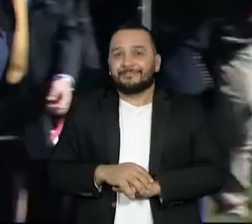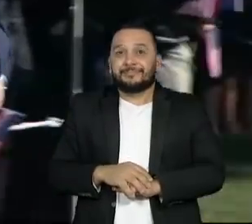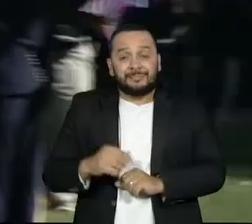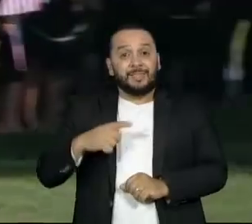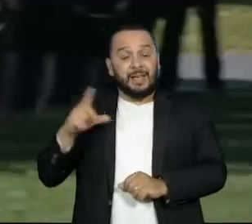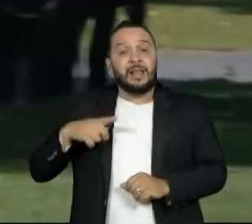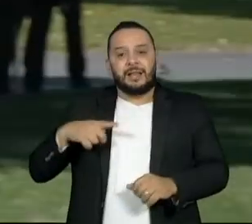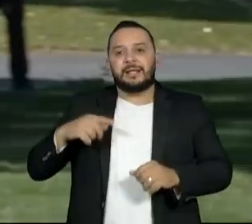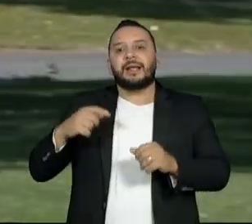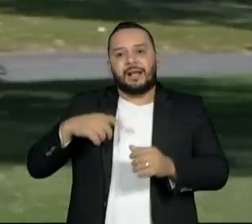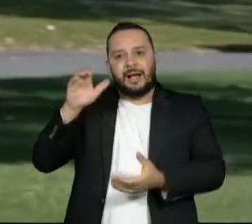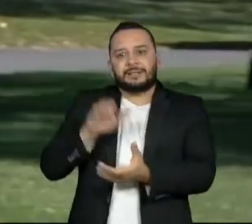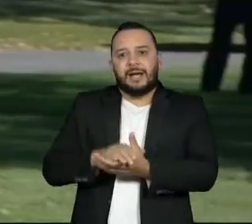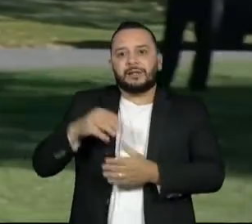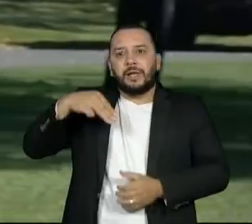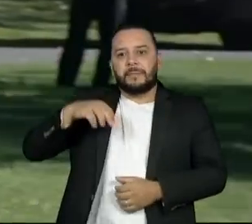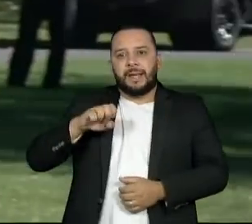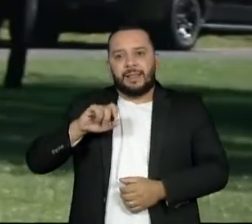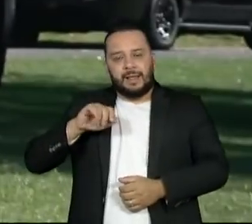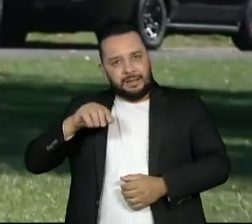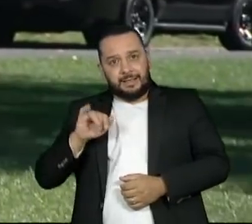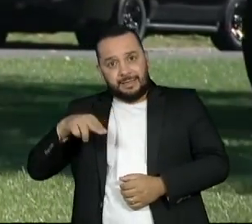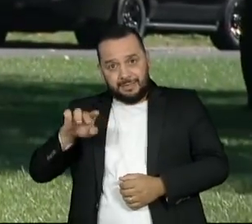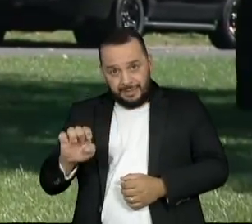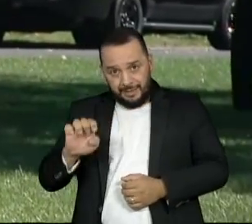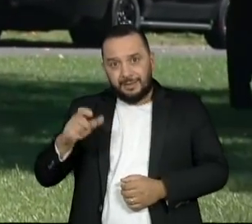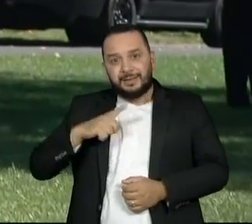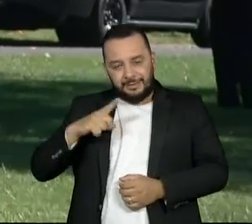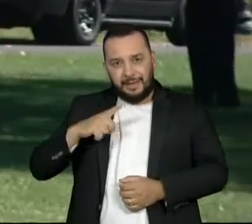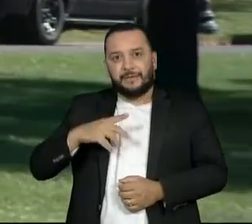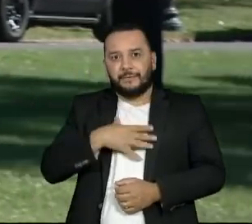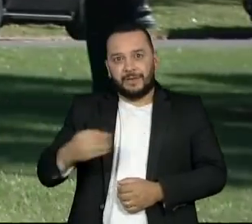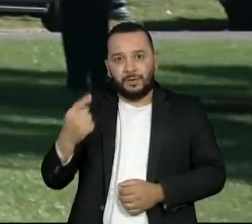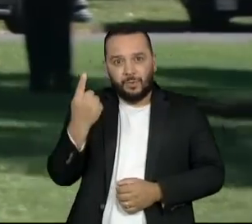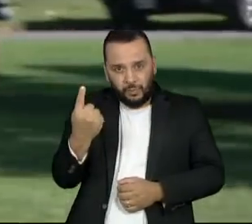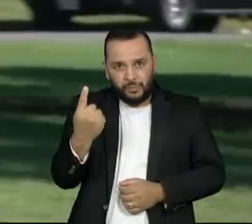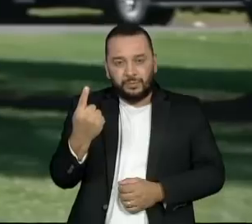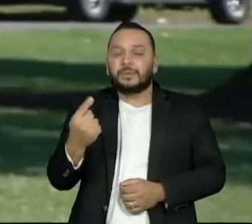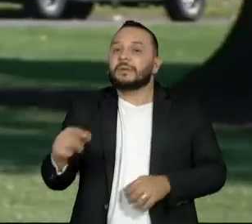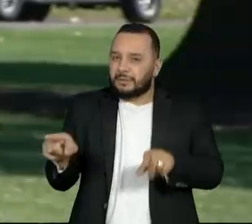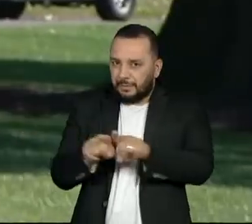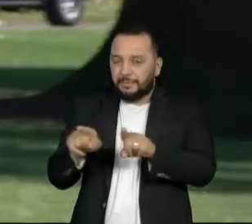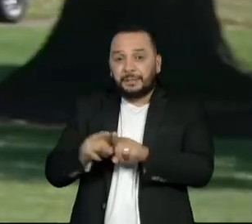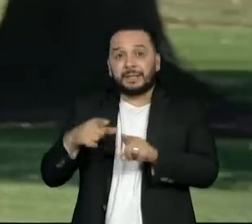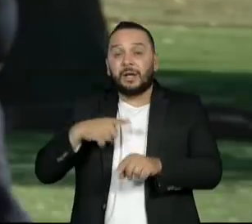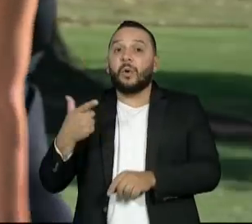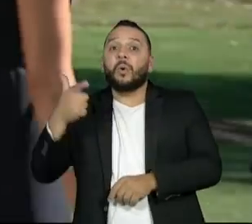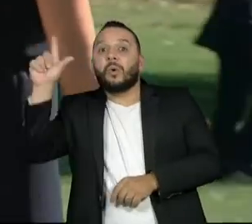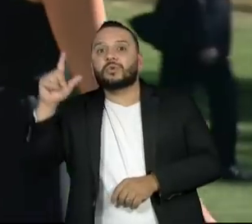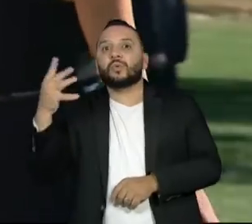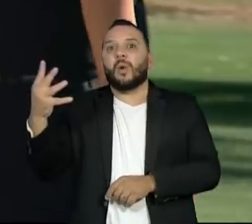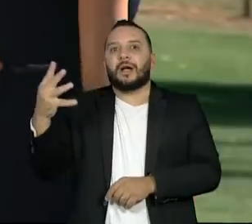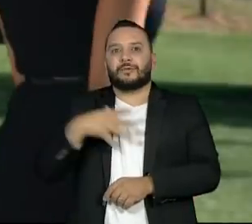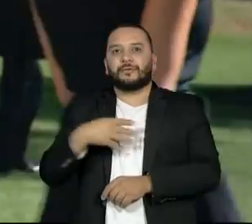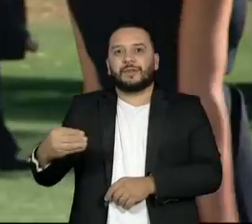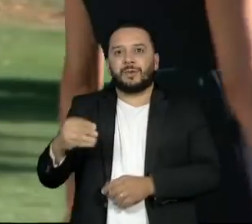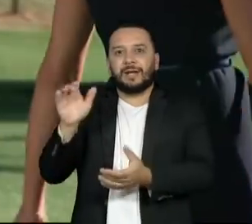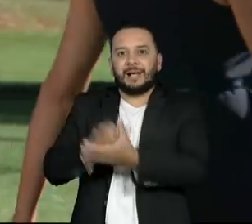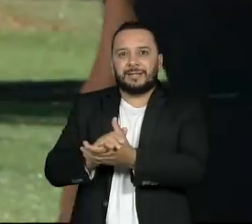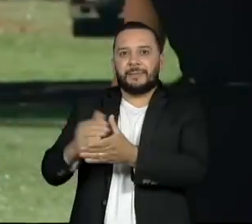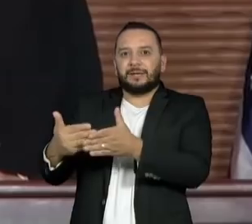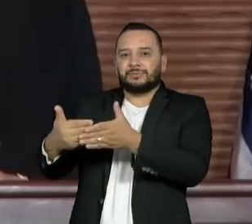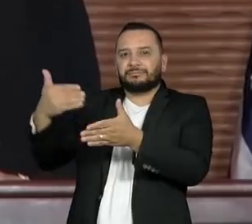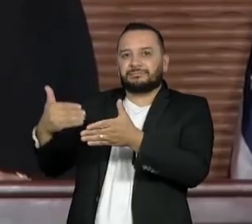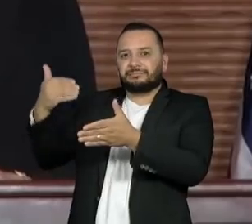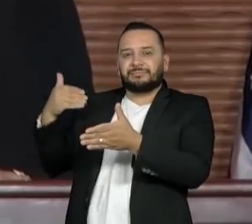Polêmico, é casado com a modelo Melania Knowles, com quem tem um filho. O republicano tem outros 4 filhos de 2 casamentos anteriores.